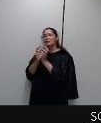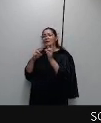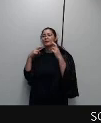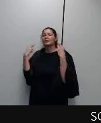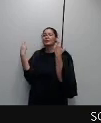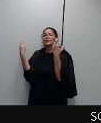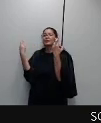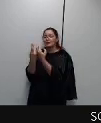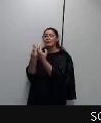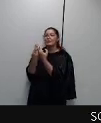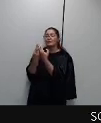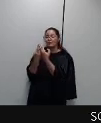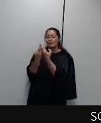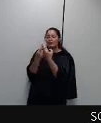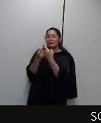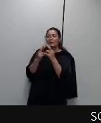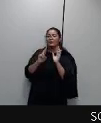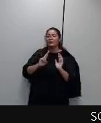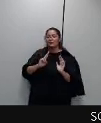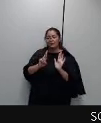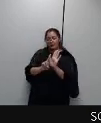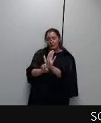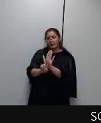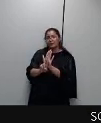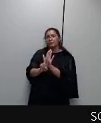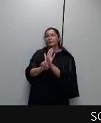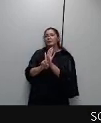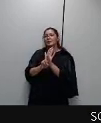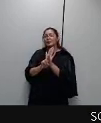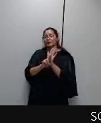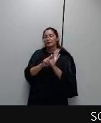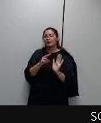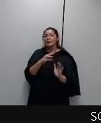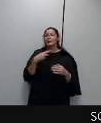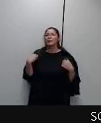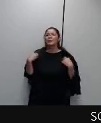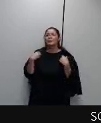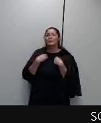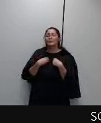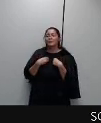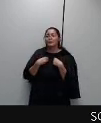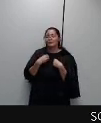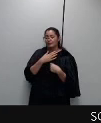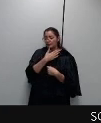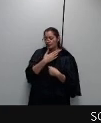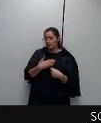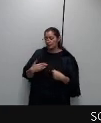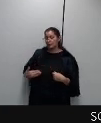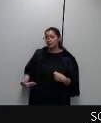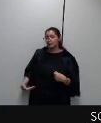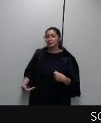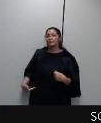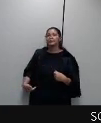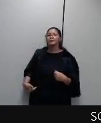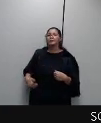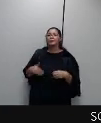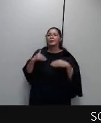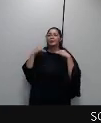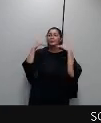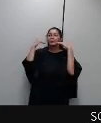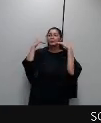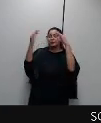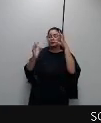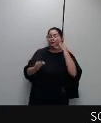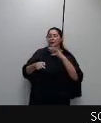Público Federal referentes ao Senhor Dr Carlos Rodolfo Fonseca tigre Maia subprocurador-geral da República